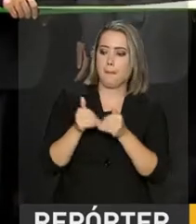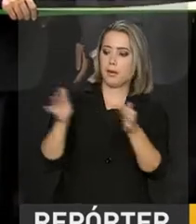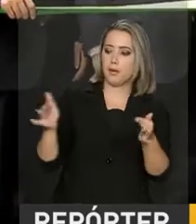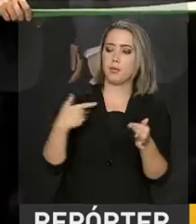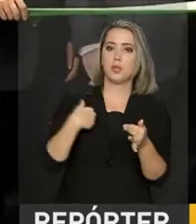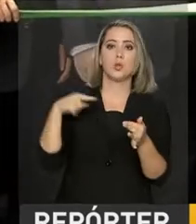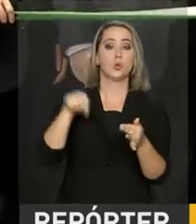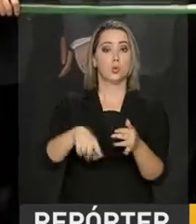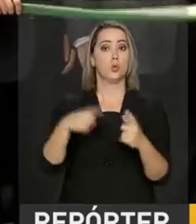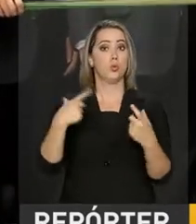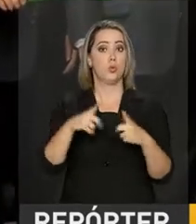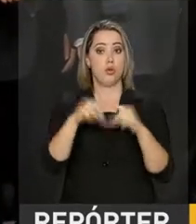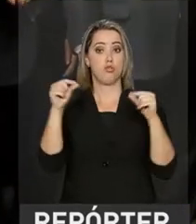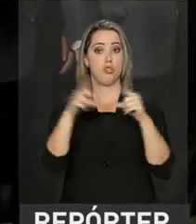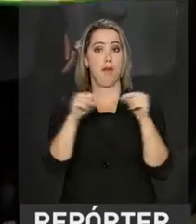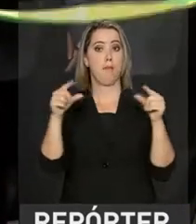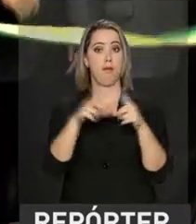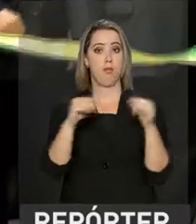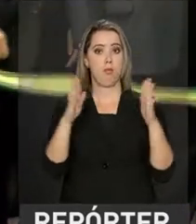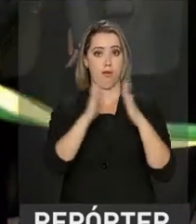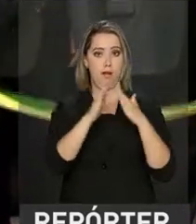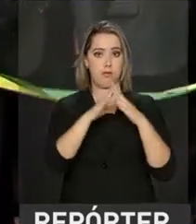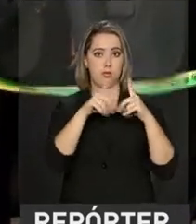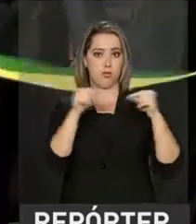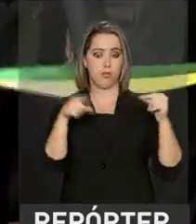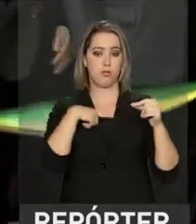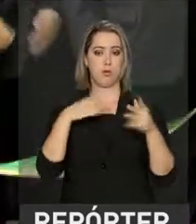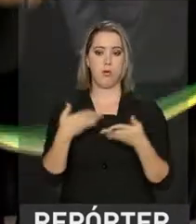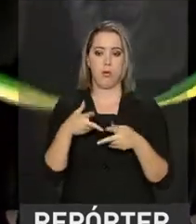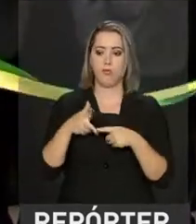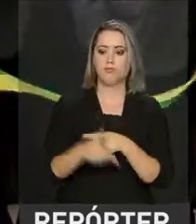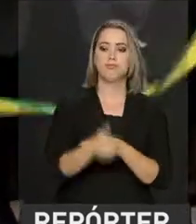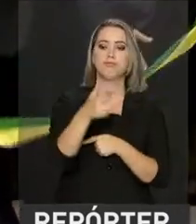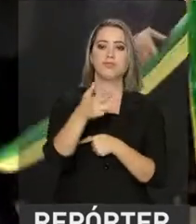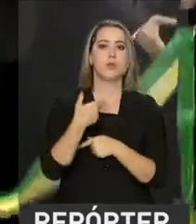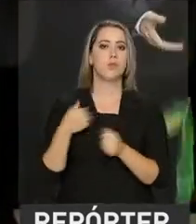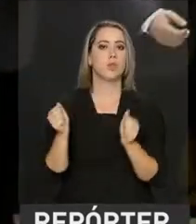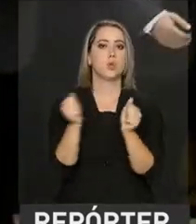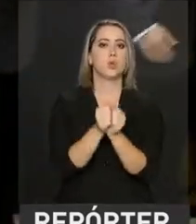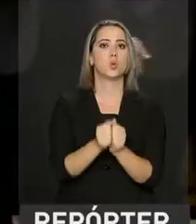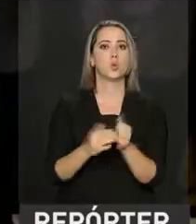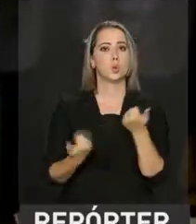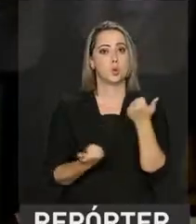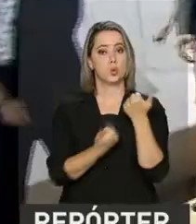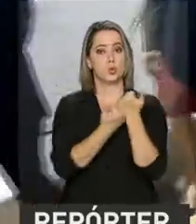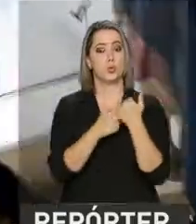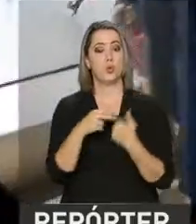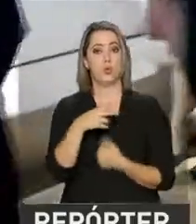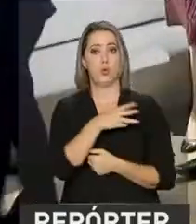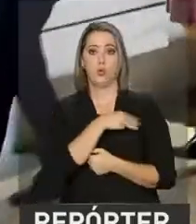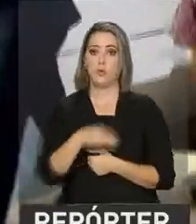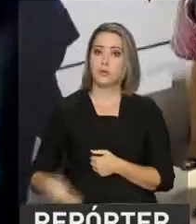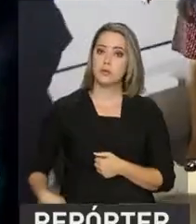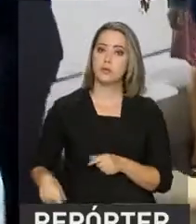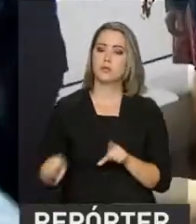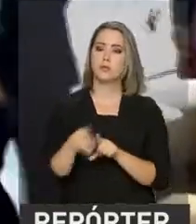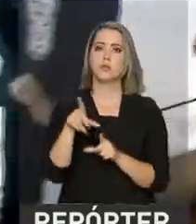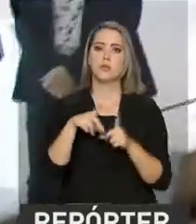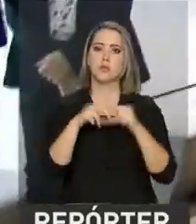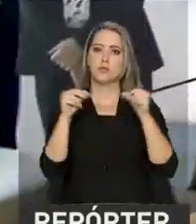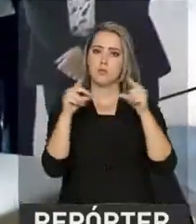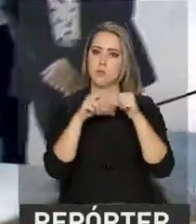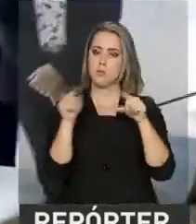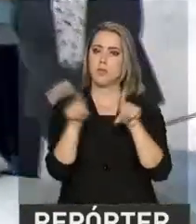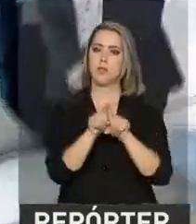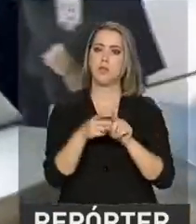house são paulo o presidente michel temer abriu a casa ao lado do vice primeiro ministro japonês taro aso a japan house é um centro criado